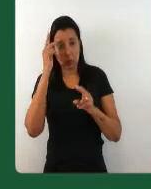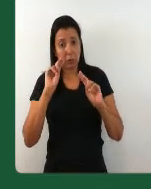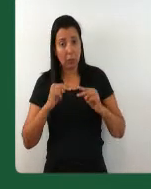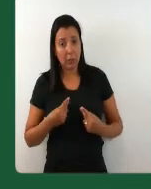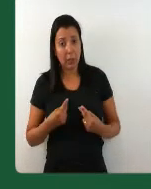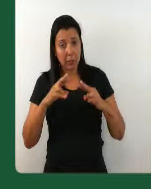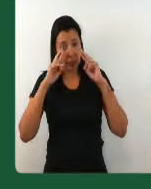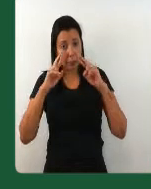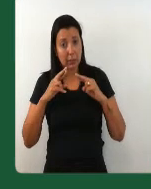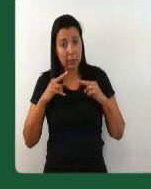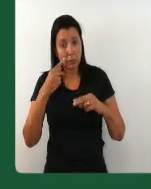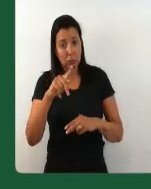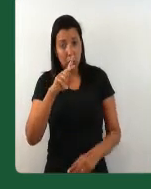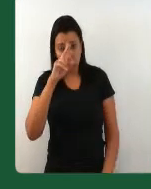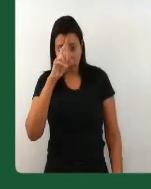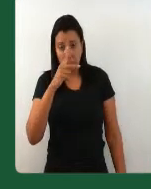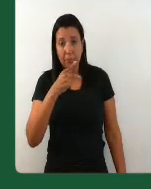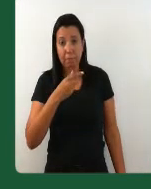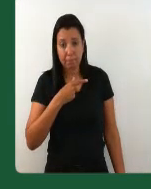respeitando a sua